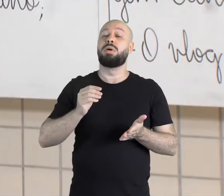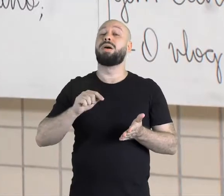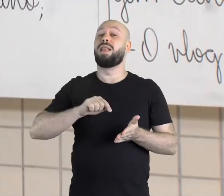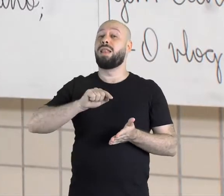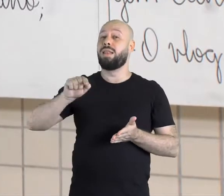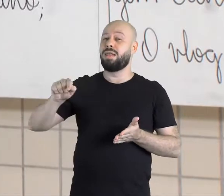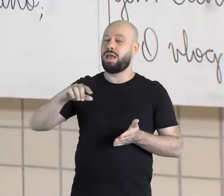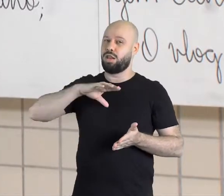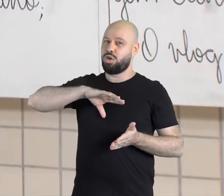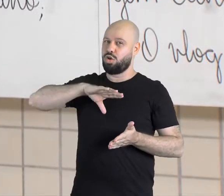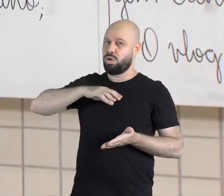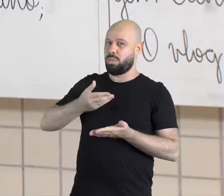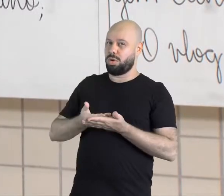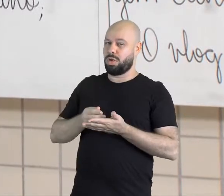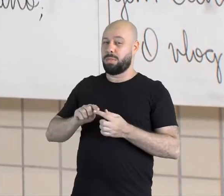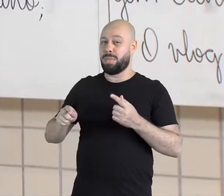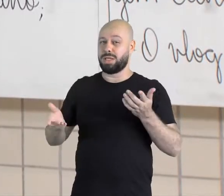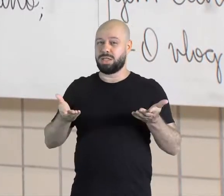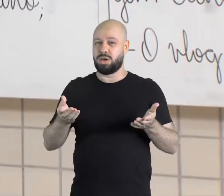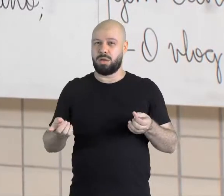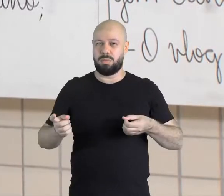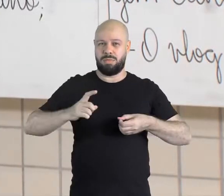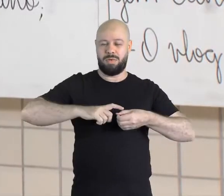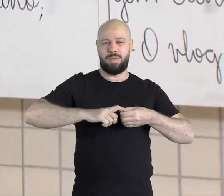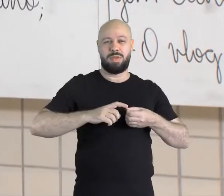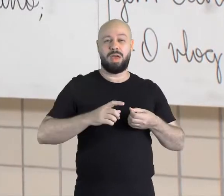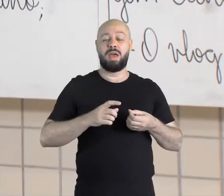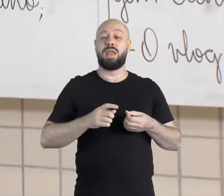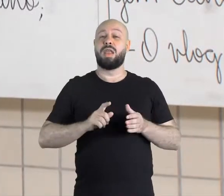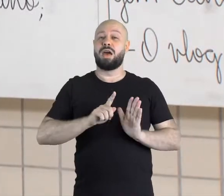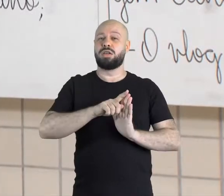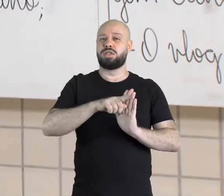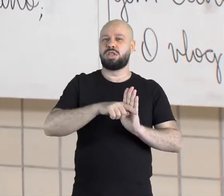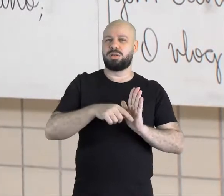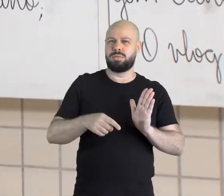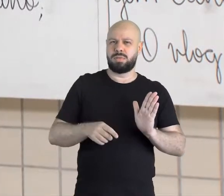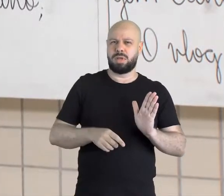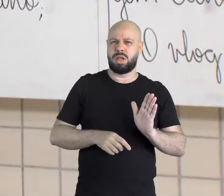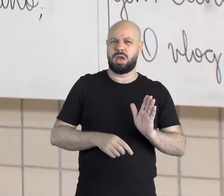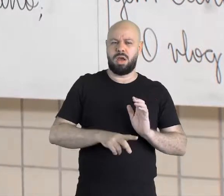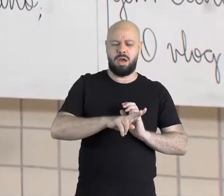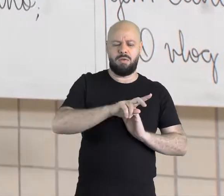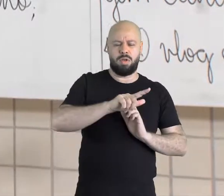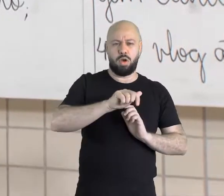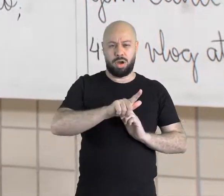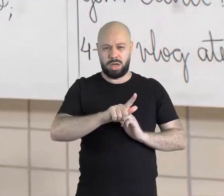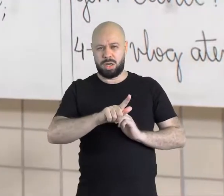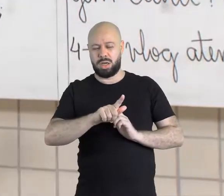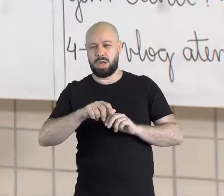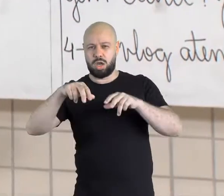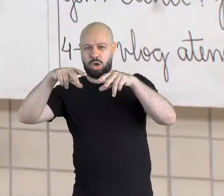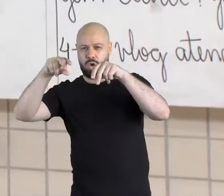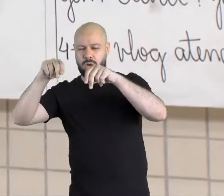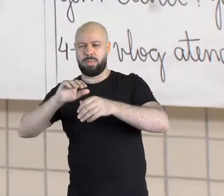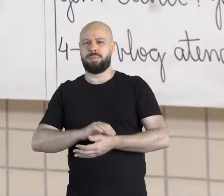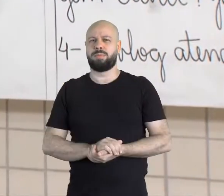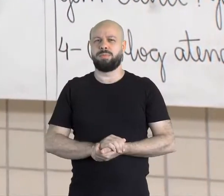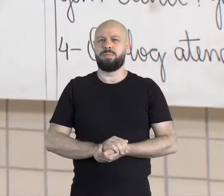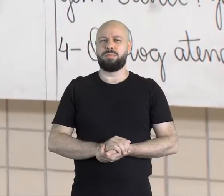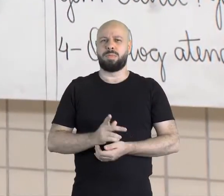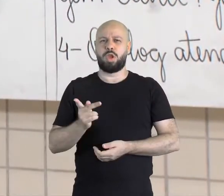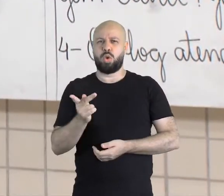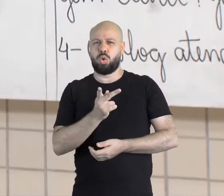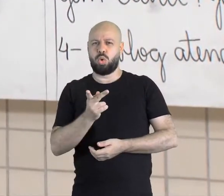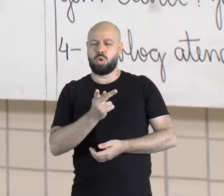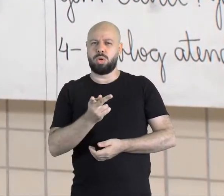portuguesa, mas agora a gente vai retomar o estudo desse gênero, dos dois, tanto do vlog quanto do cordel, para eu